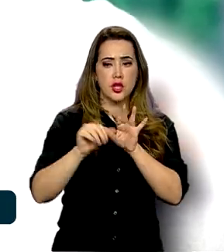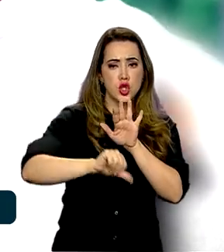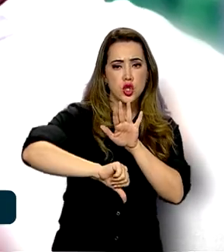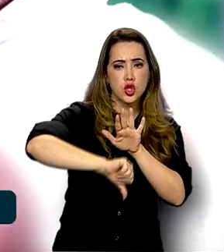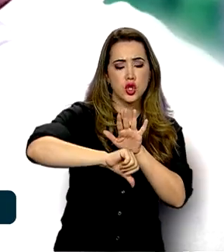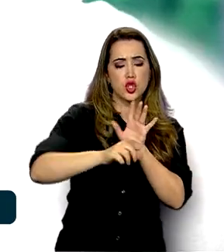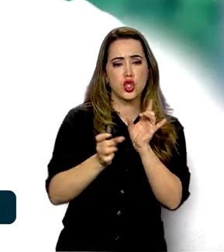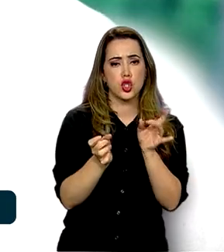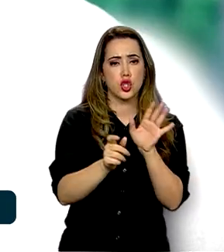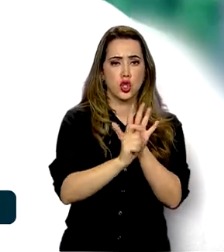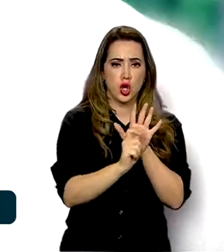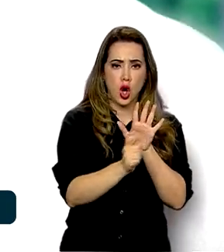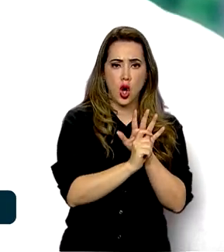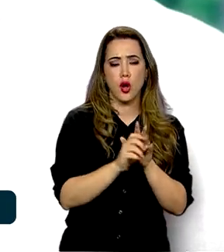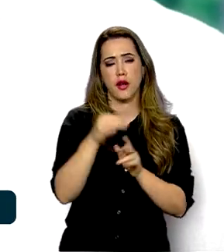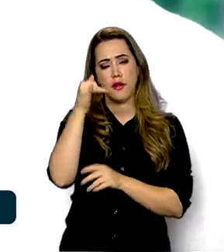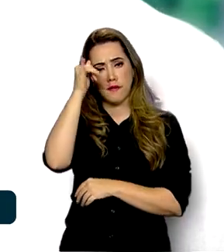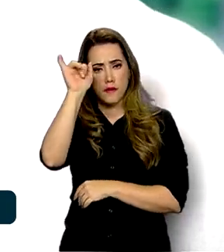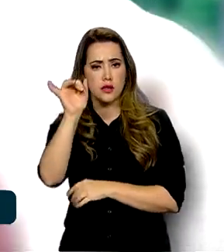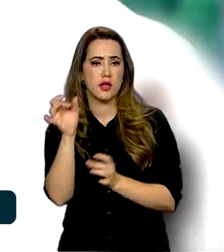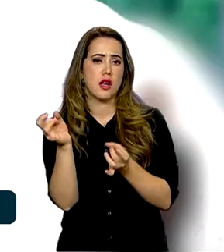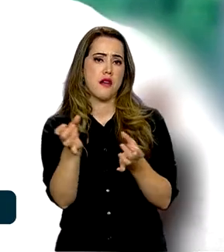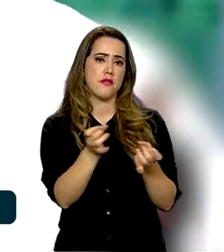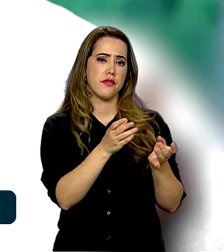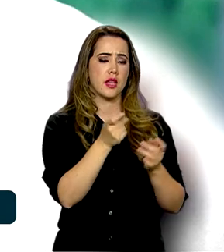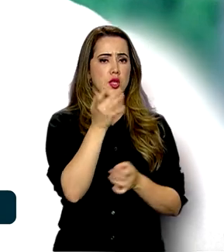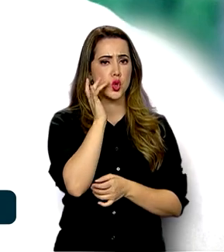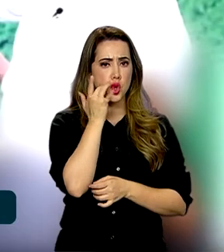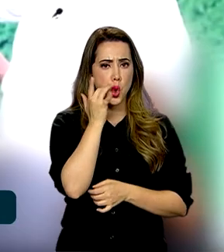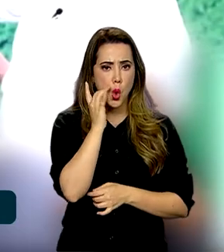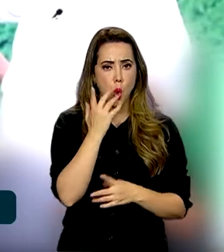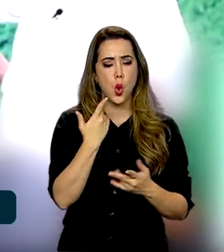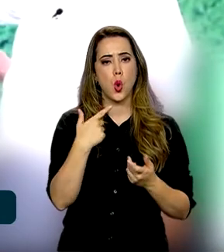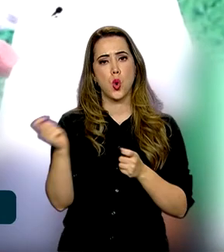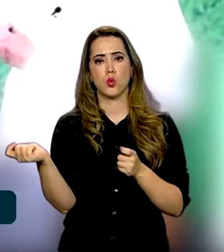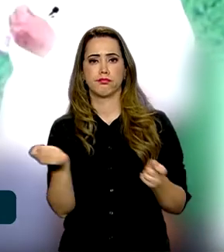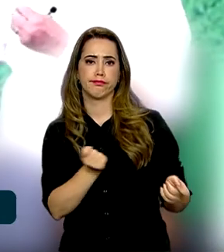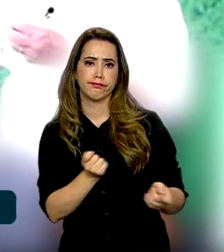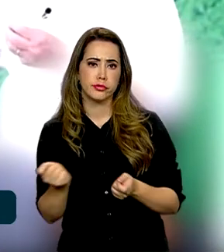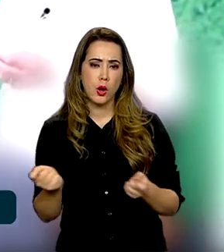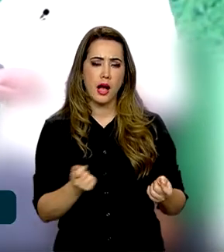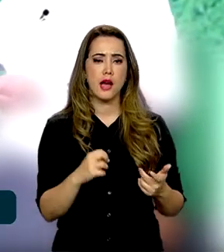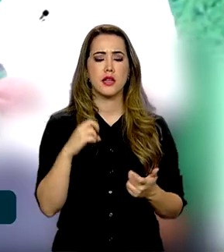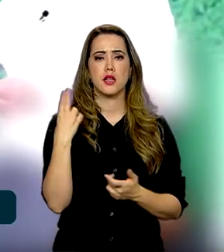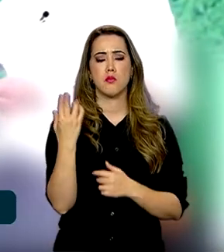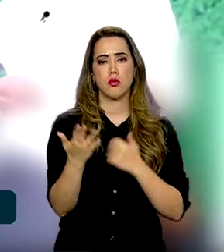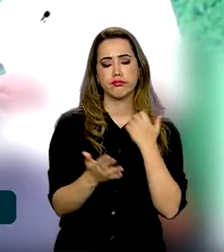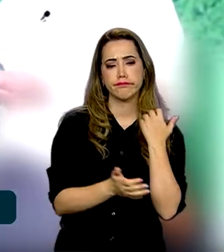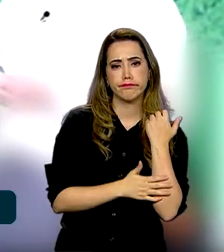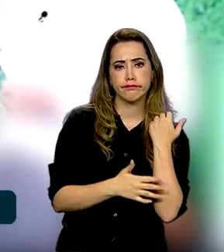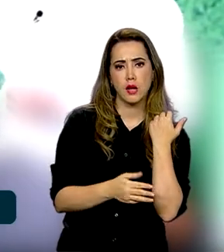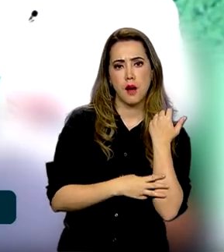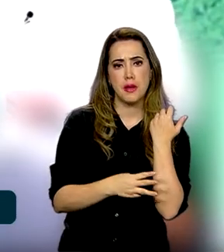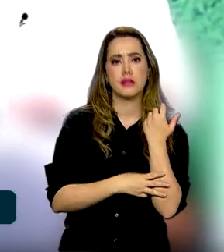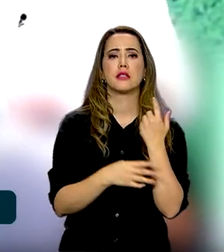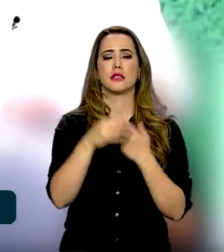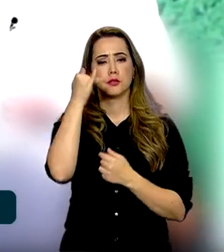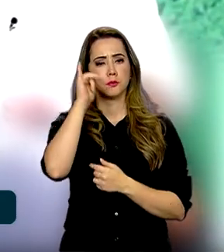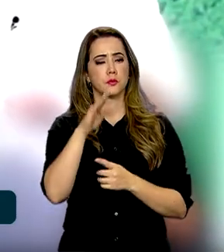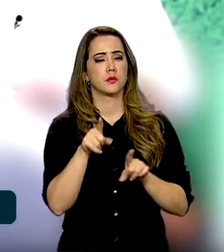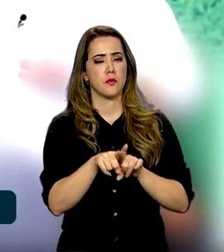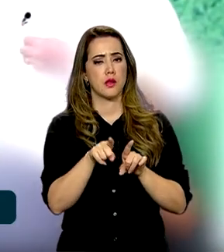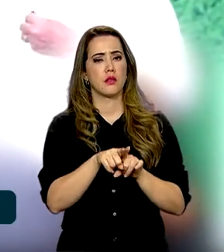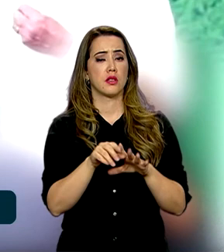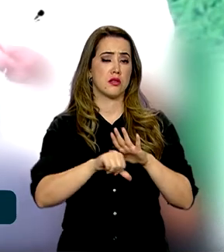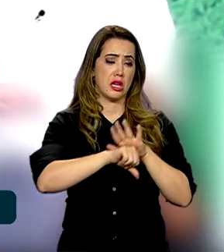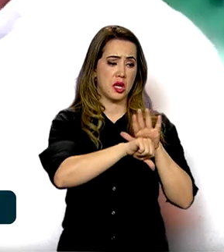combatendo o garimpo ilegal, combatendo os madeireiros ilegais. Já sobre os dois dias de reuniões diretamente com os